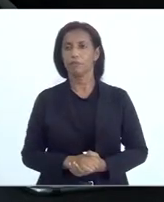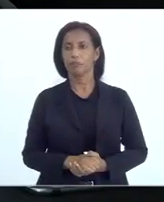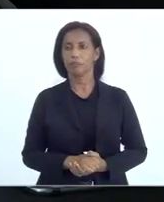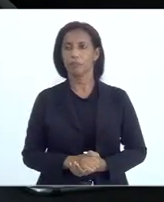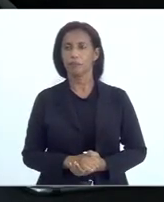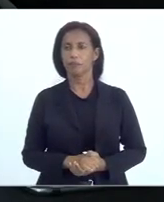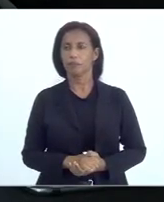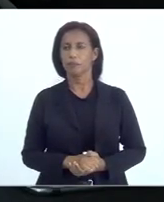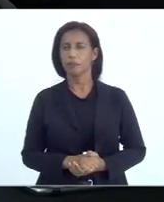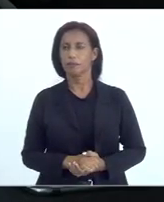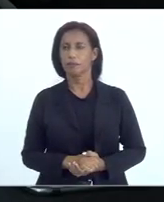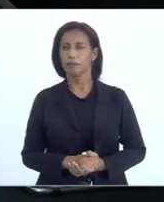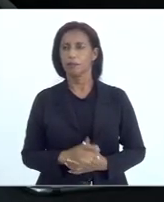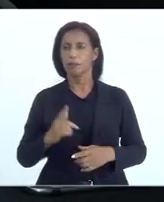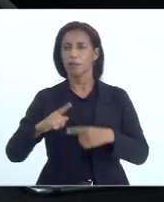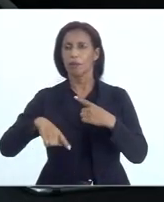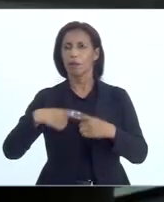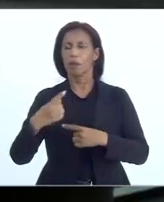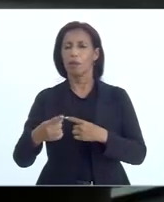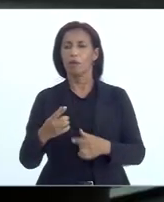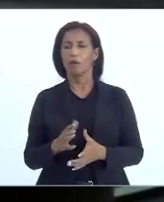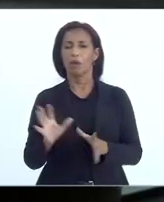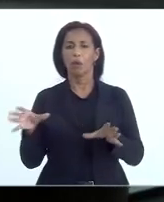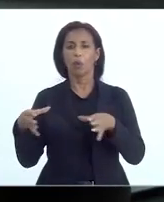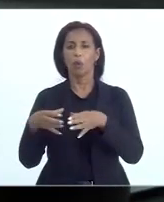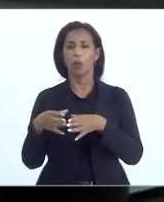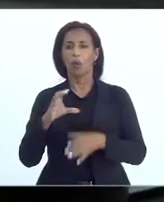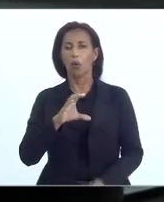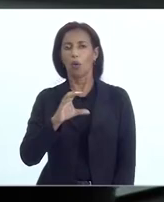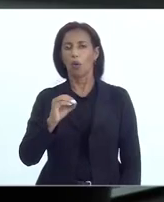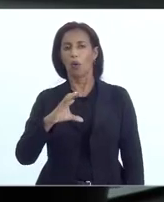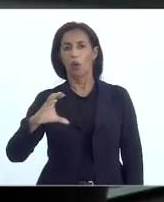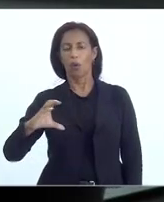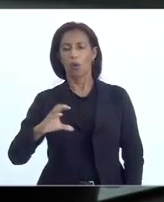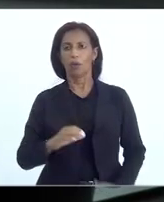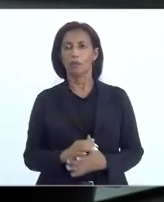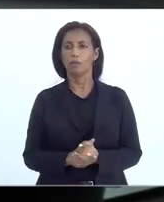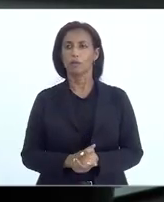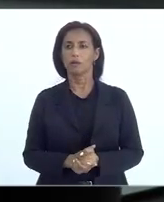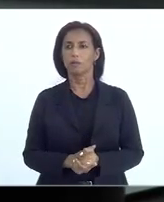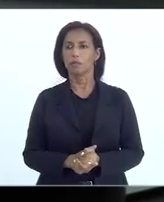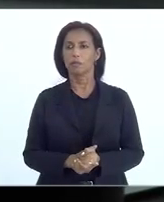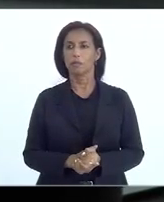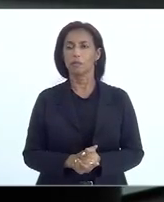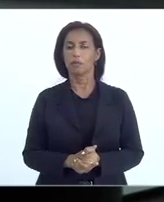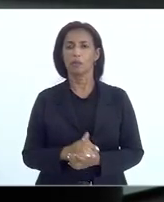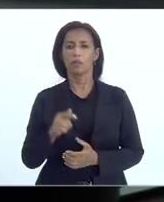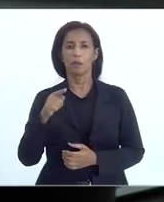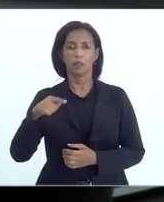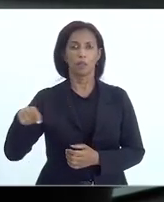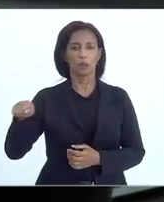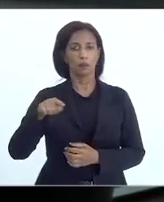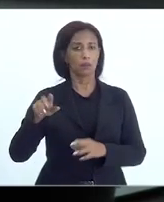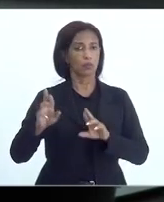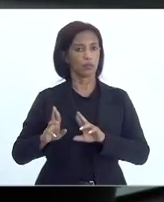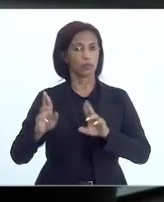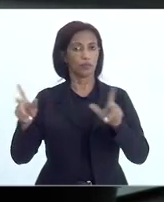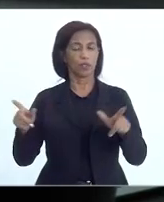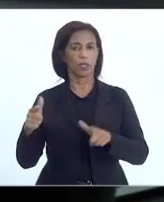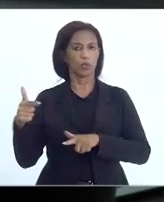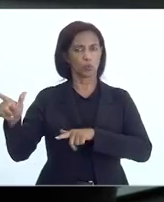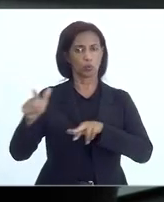o próximo o próximo grupo é o coque né e o caso deles é é